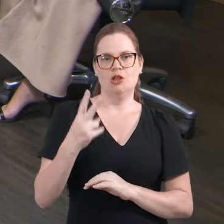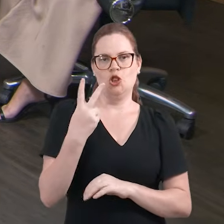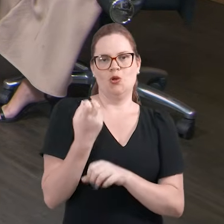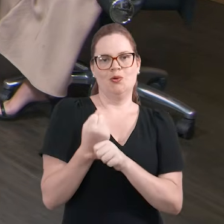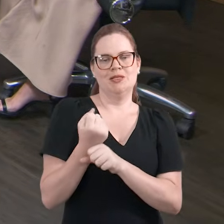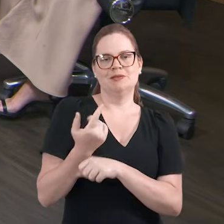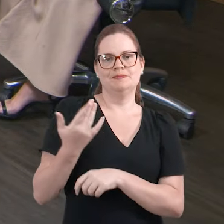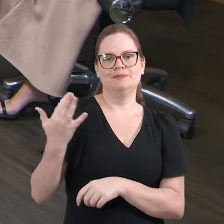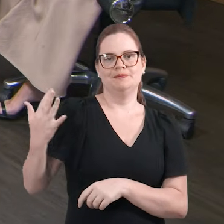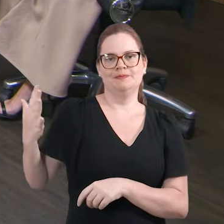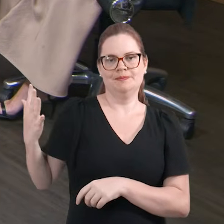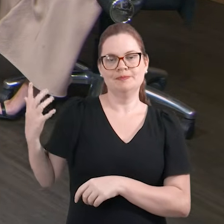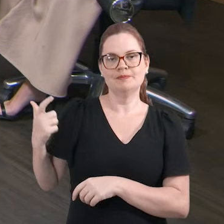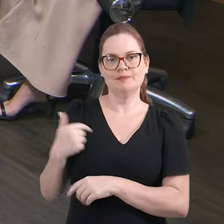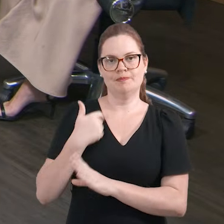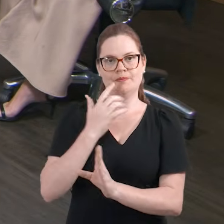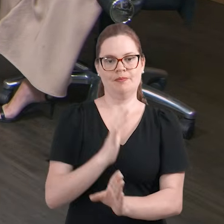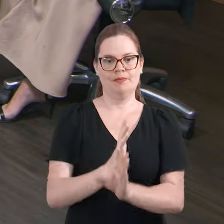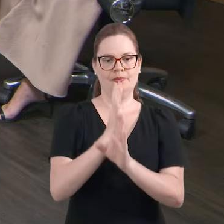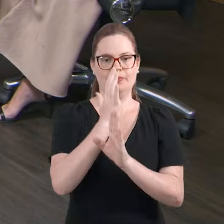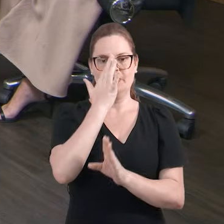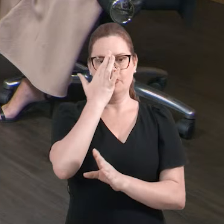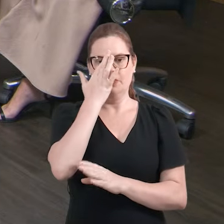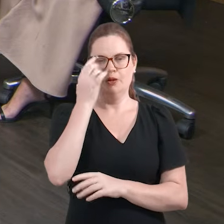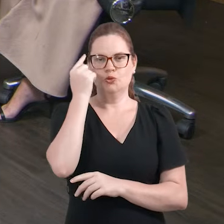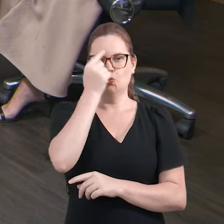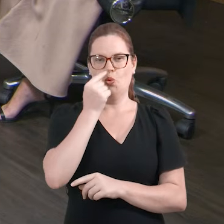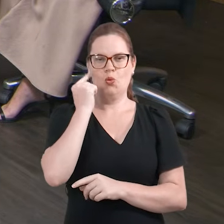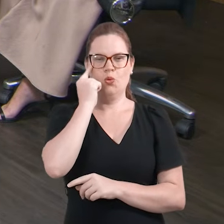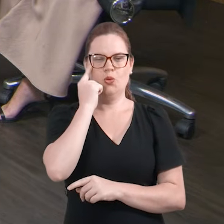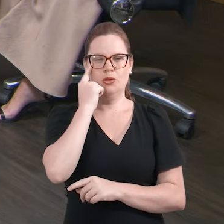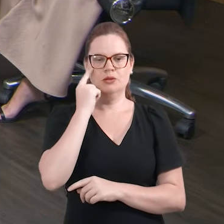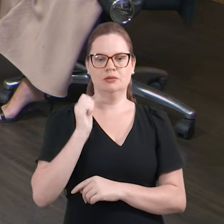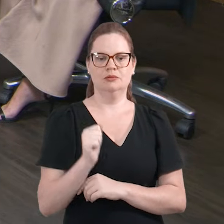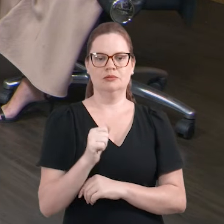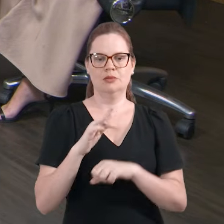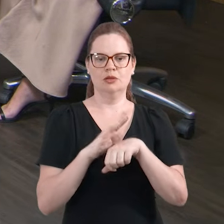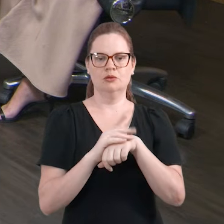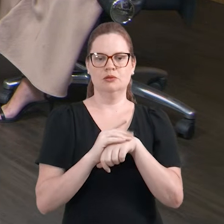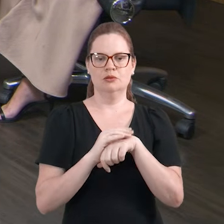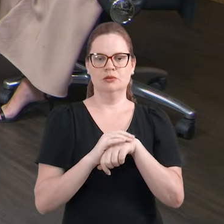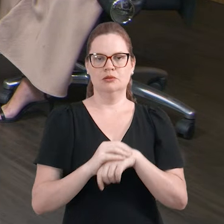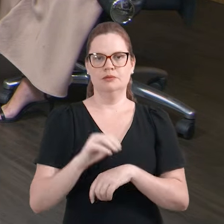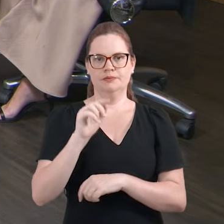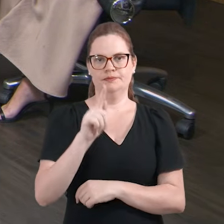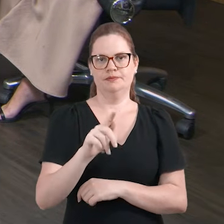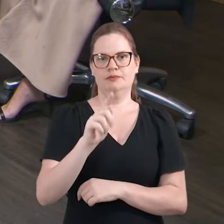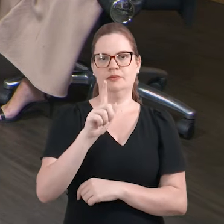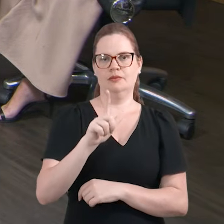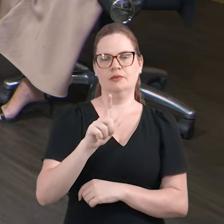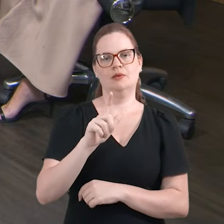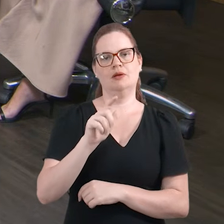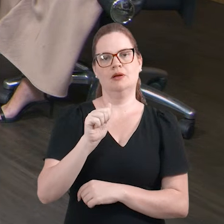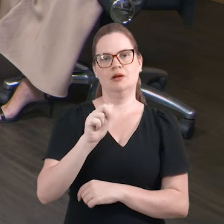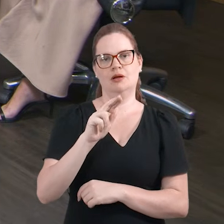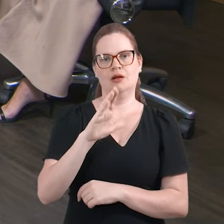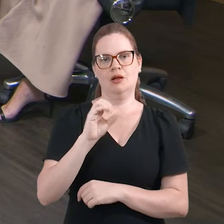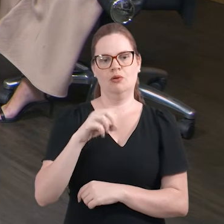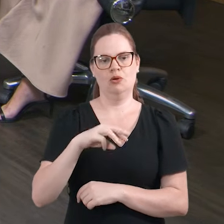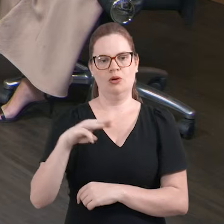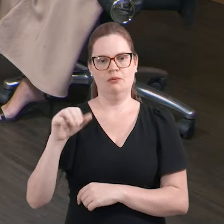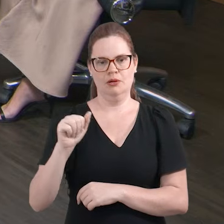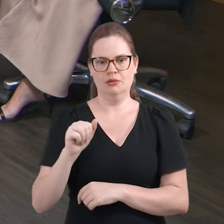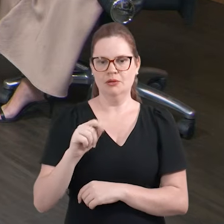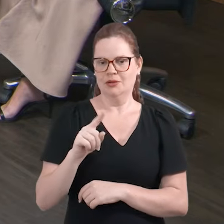anos atrás, eu fui diagnosticada nos olhos com uma doença chamada glaucoma. Não sei como fala em